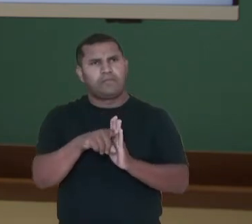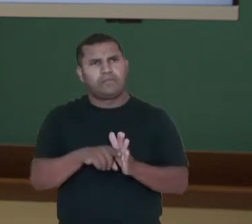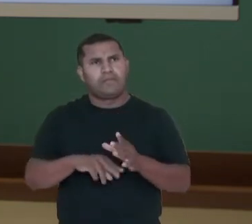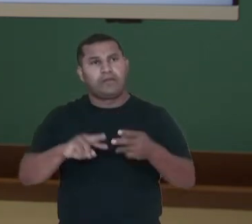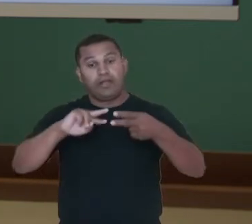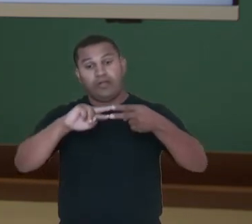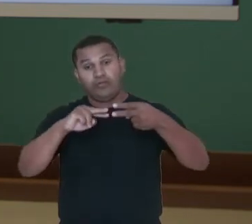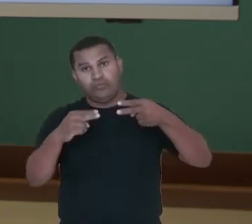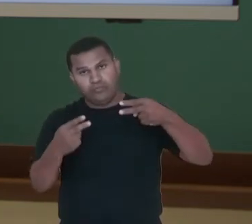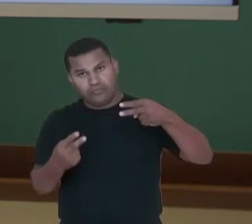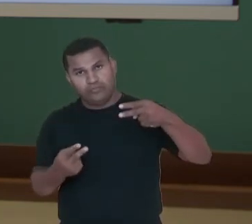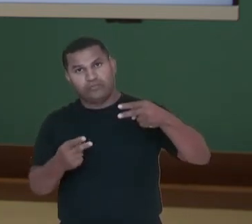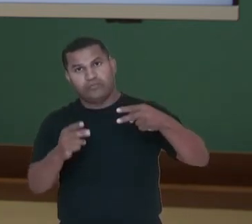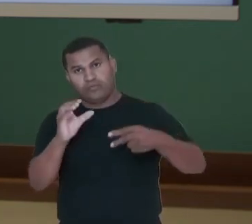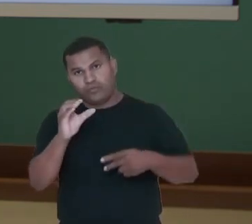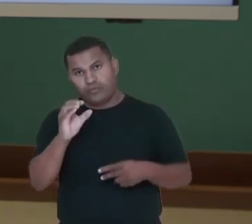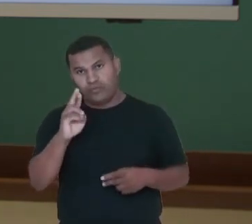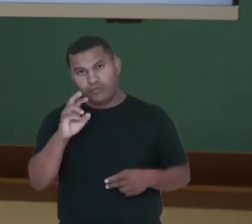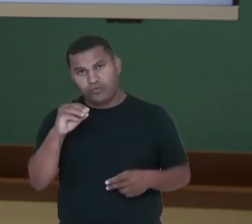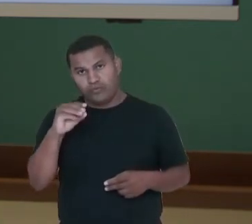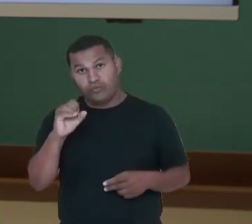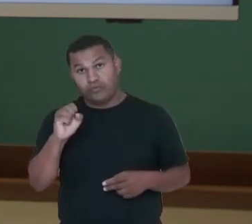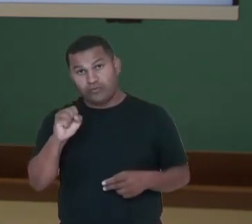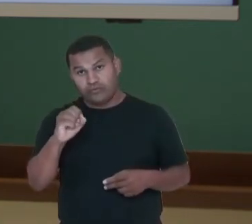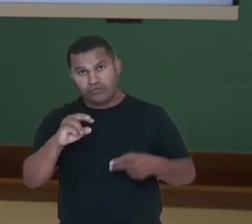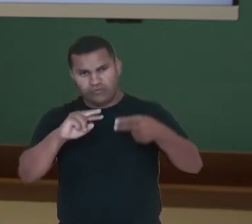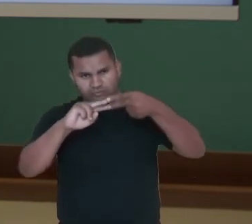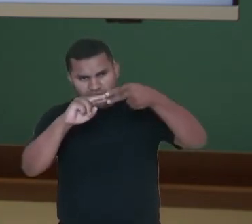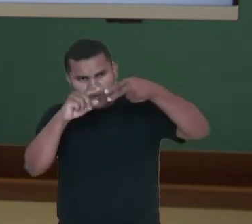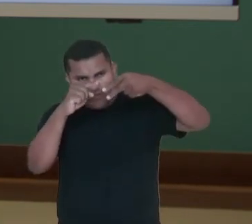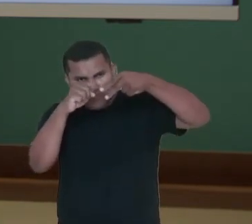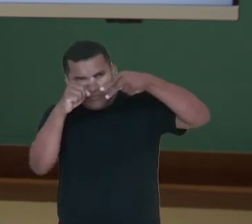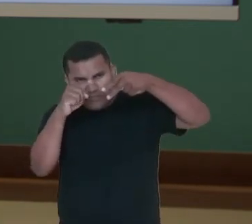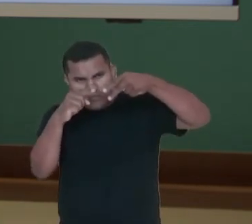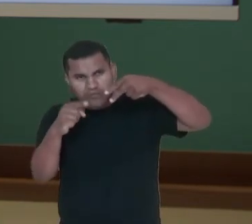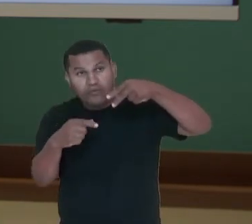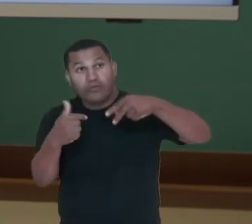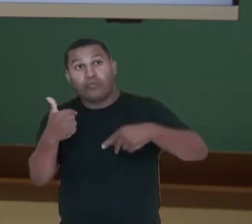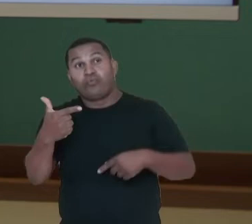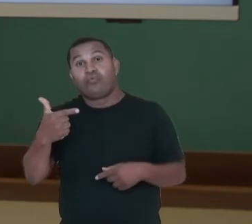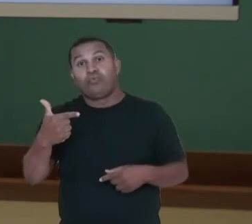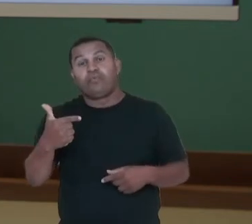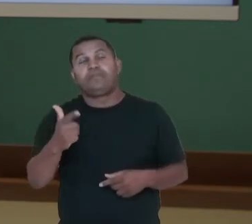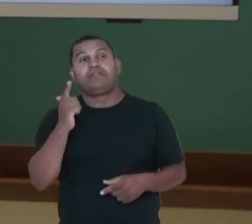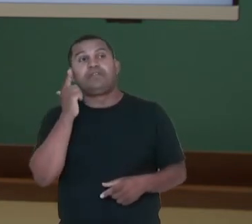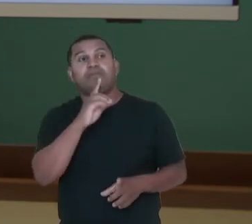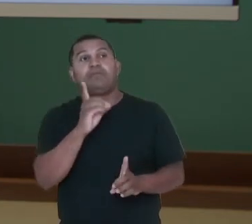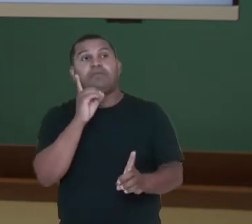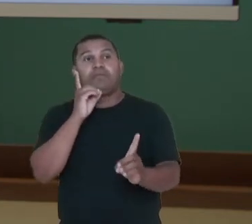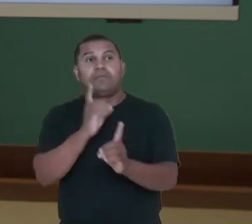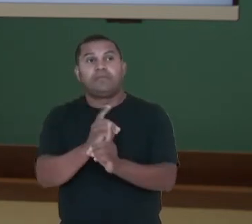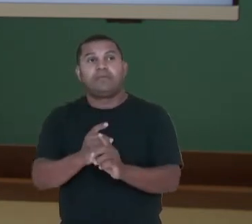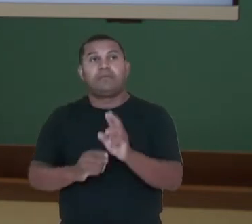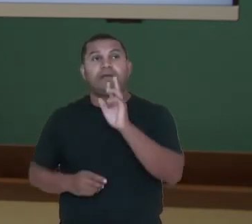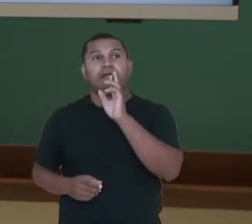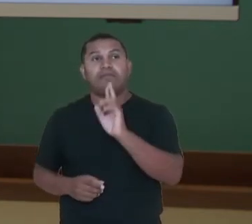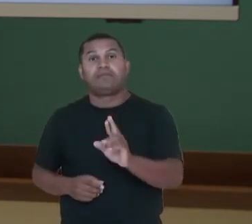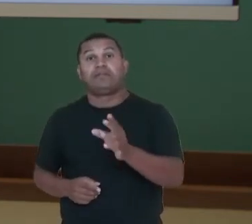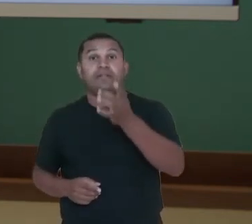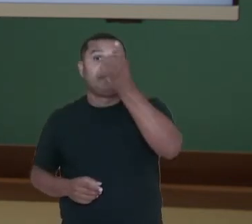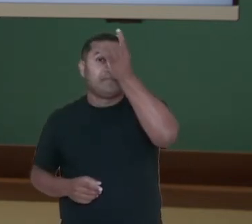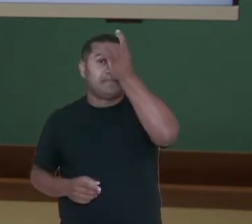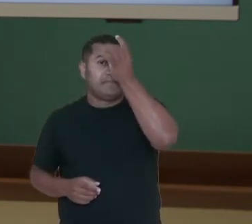têm lá no cromossomo número 12 genes que conseguem ter uma resposta imunológica bem maior,